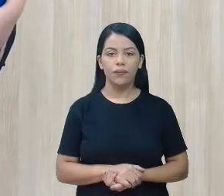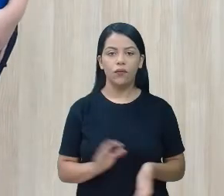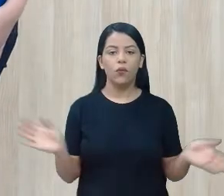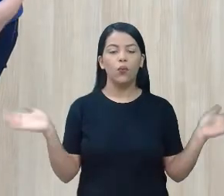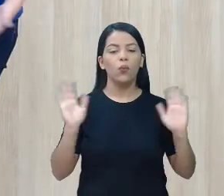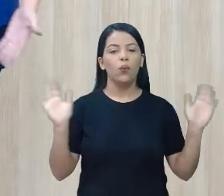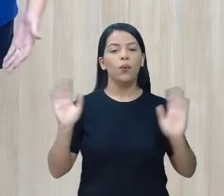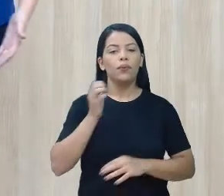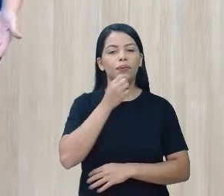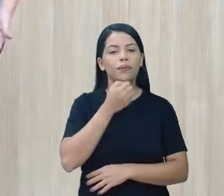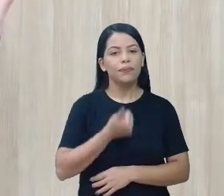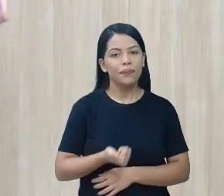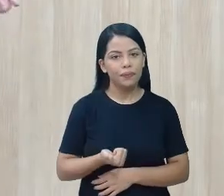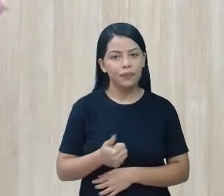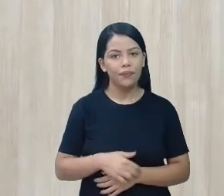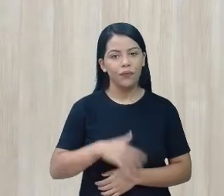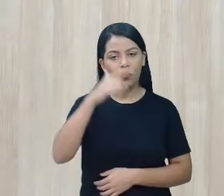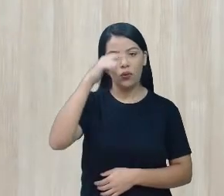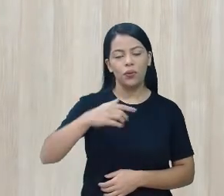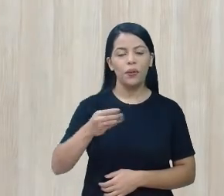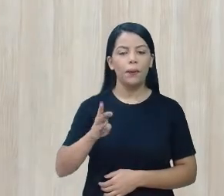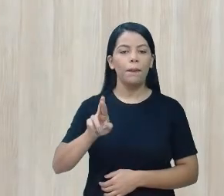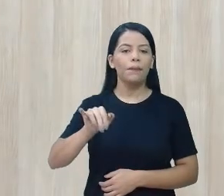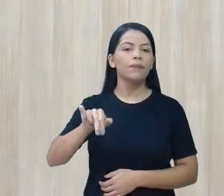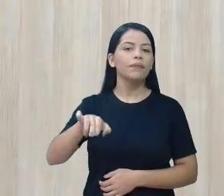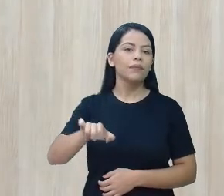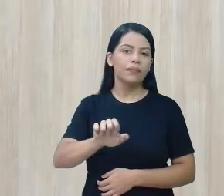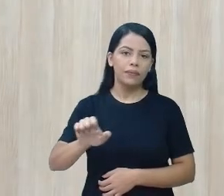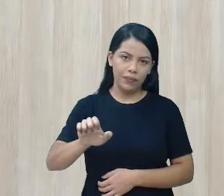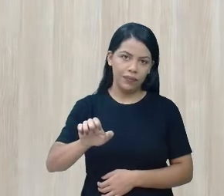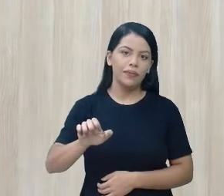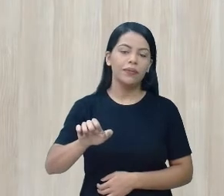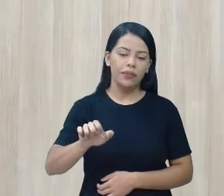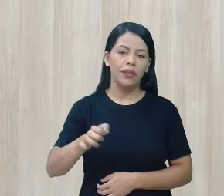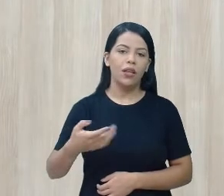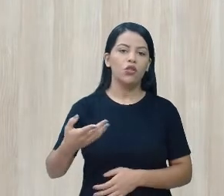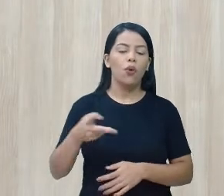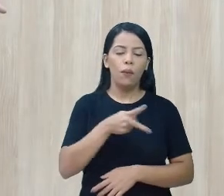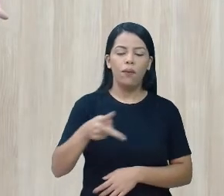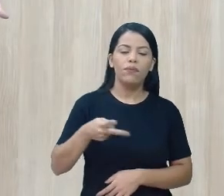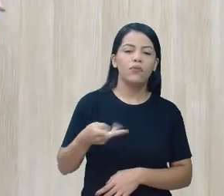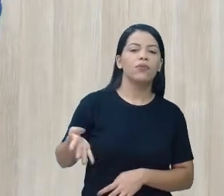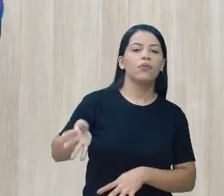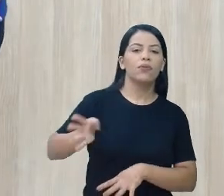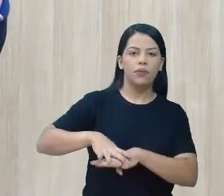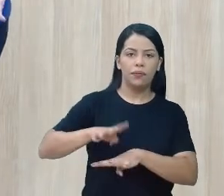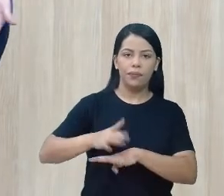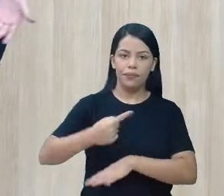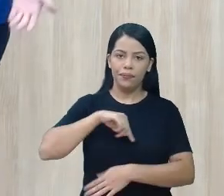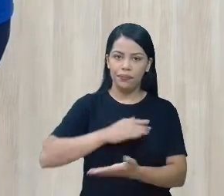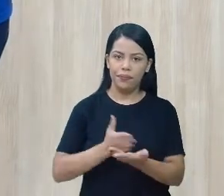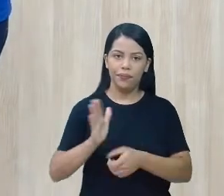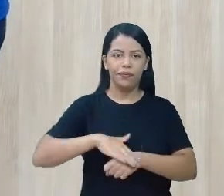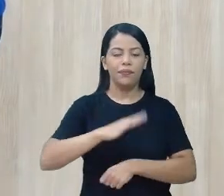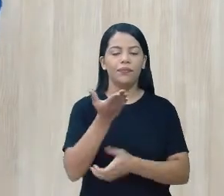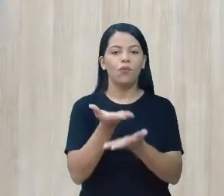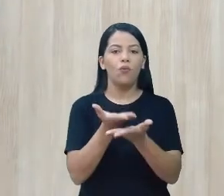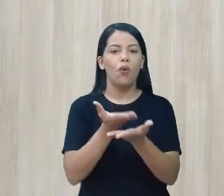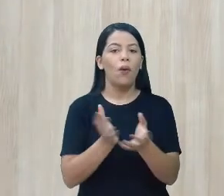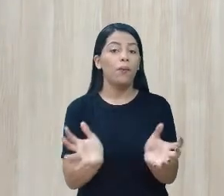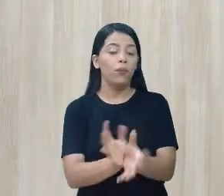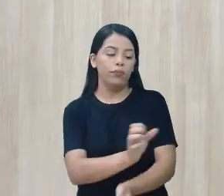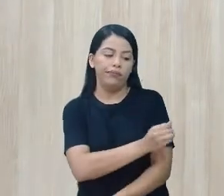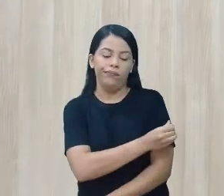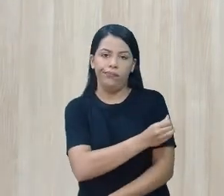Olá, pessoal, tudo bem? Eu me chamo Briane Mourão, sou professora de matemática. Estamos iniciando aqui mais uma aula para os sextos anos,